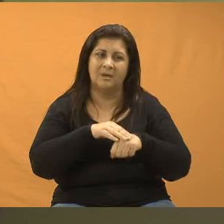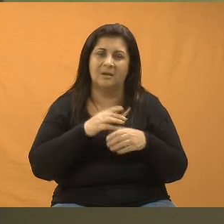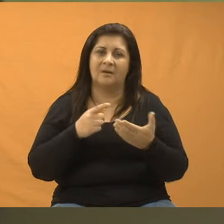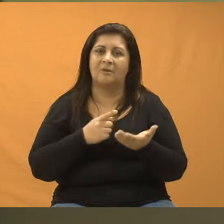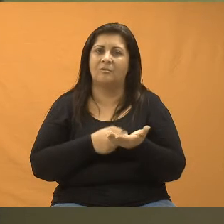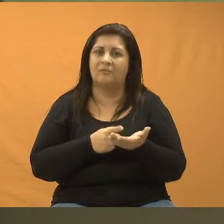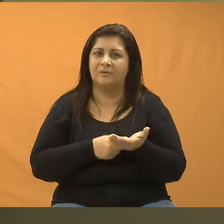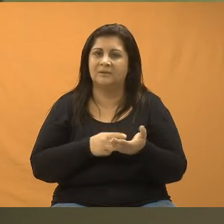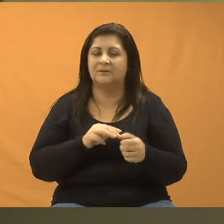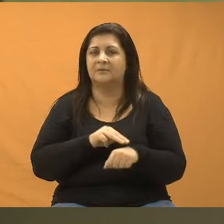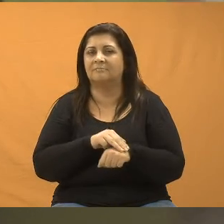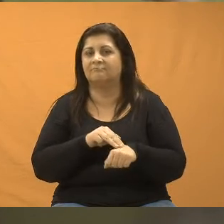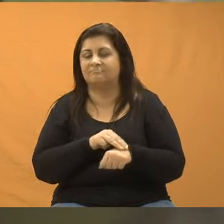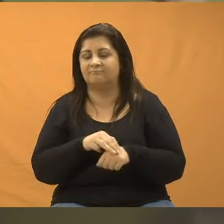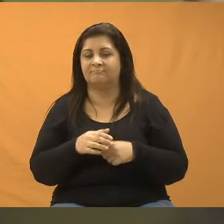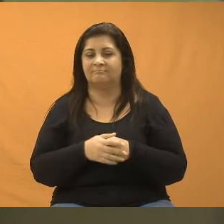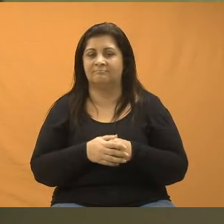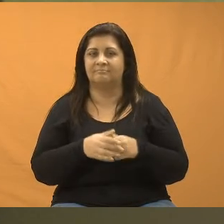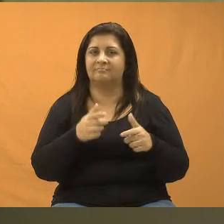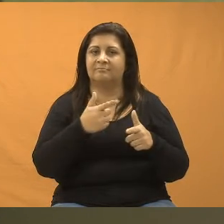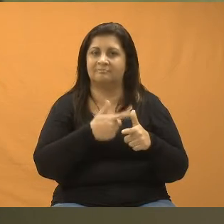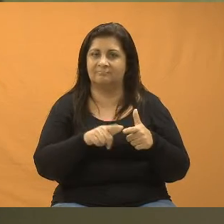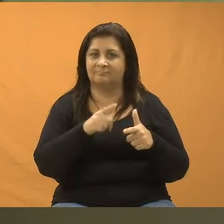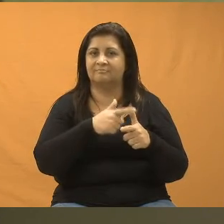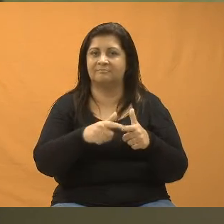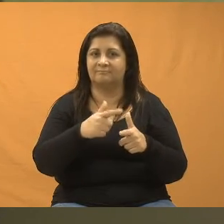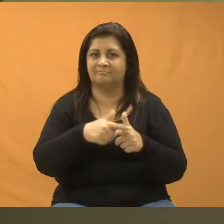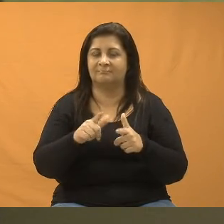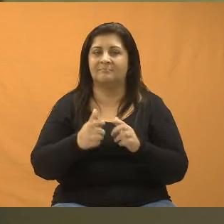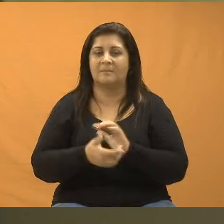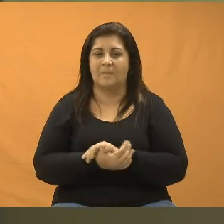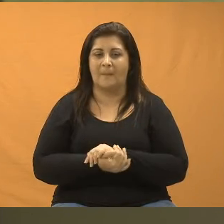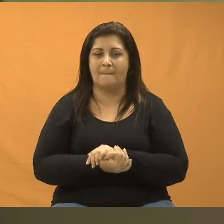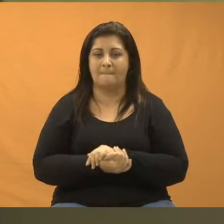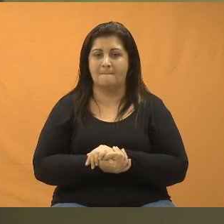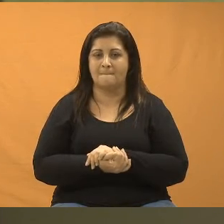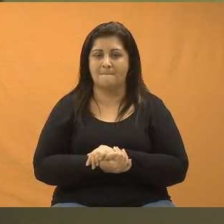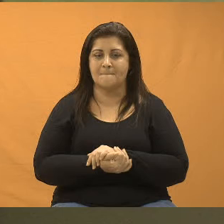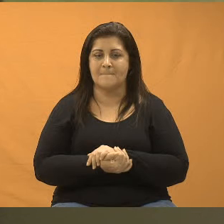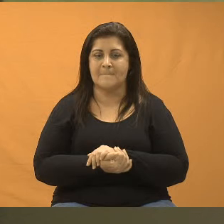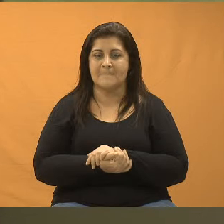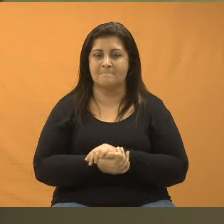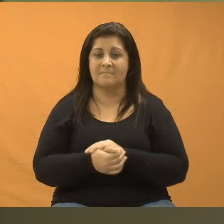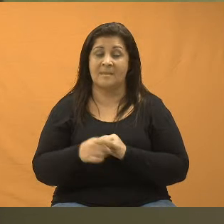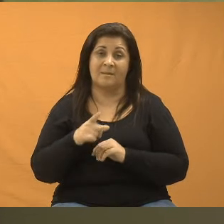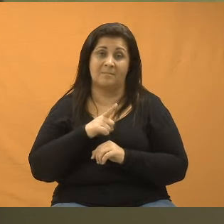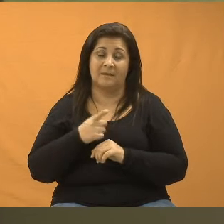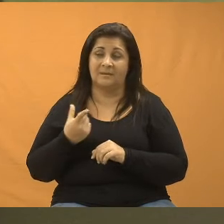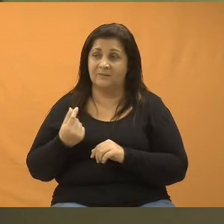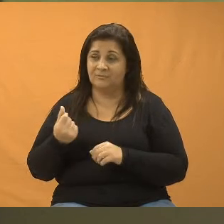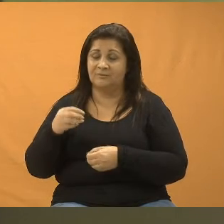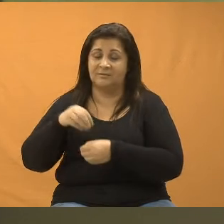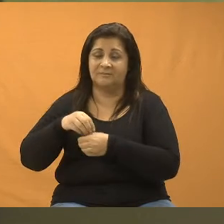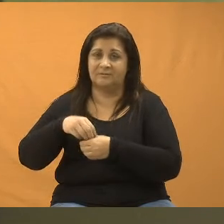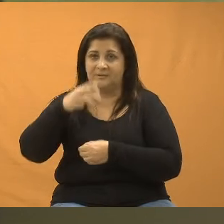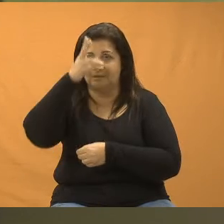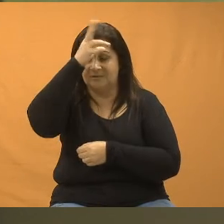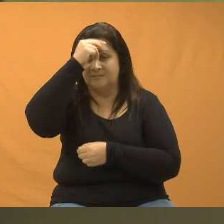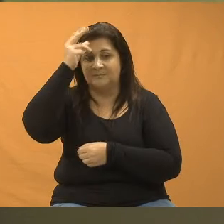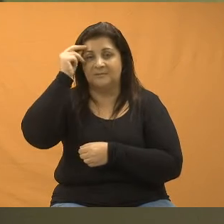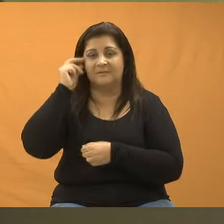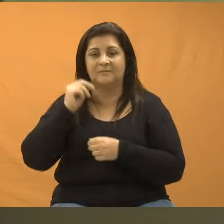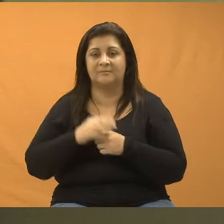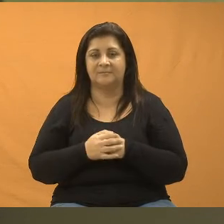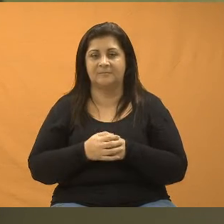um acordo e pagar parcelado, para que a gente consiga, inclusive, ter um fluxo de caixa na Prefeitura. Então, a gente está